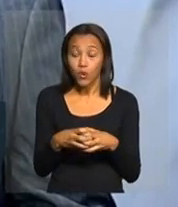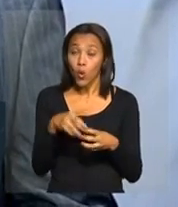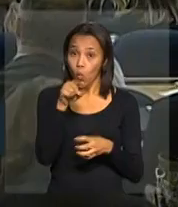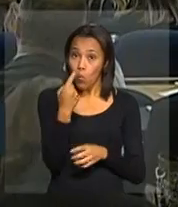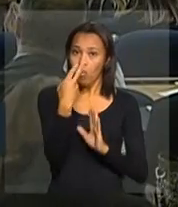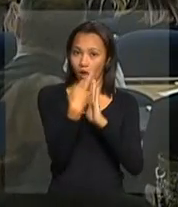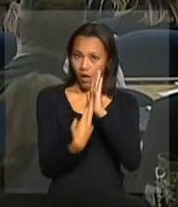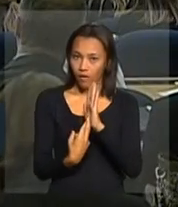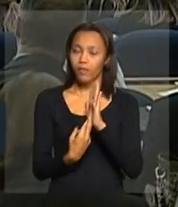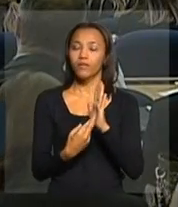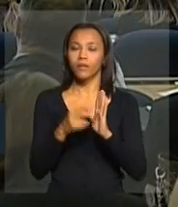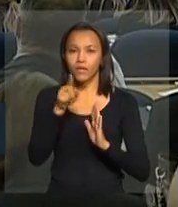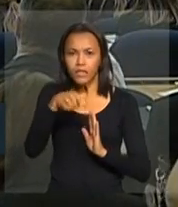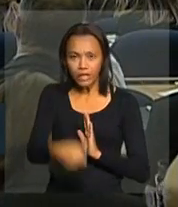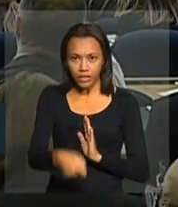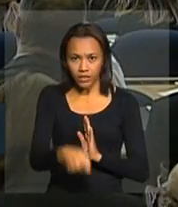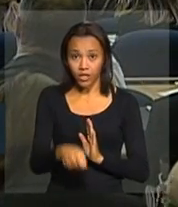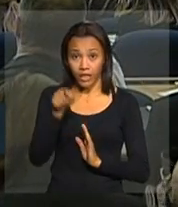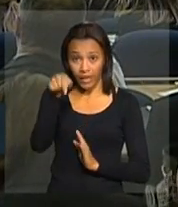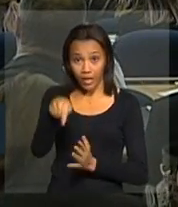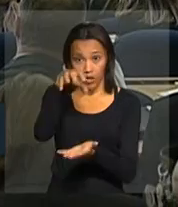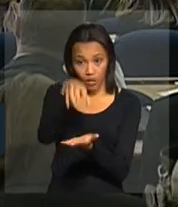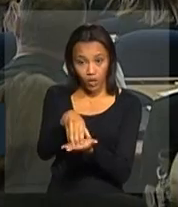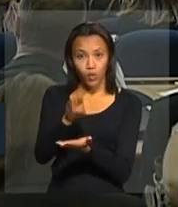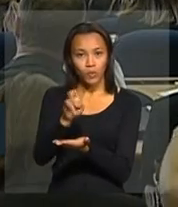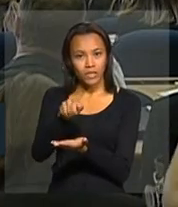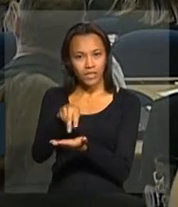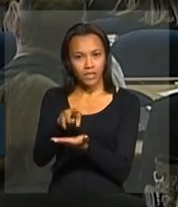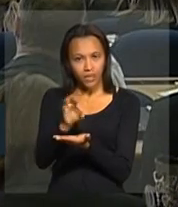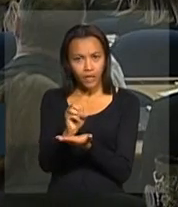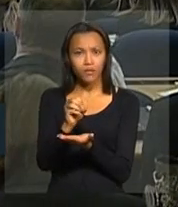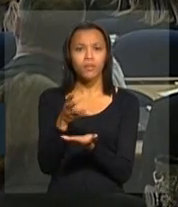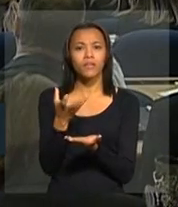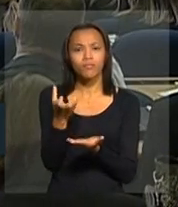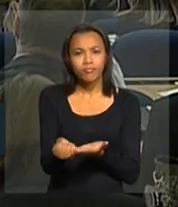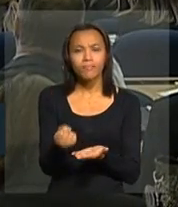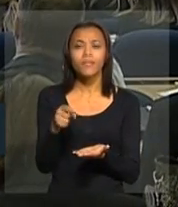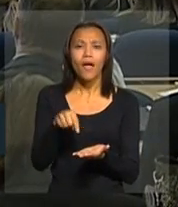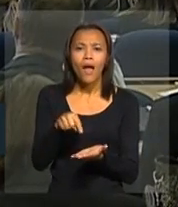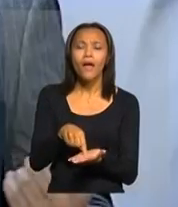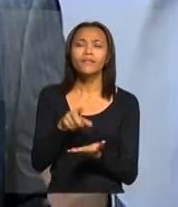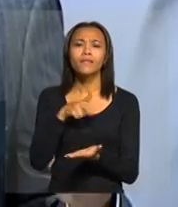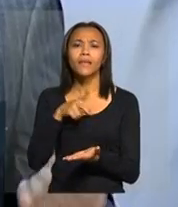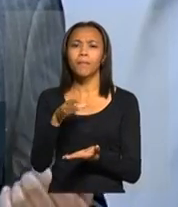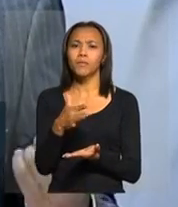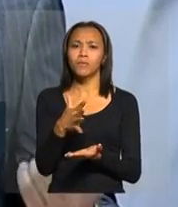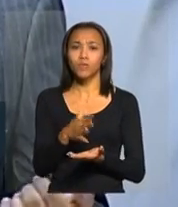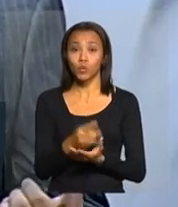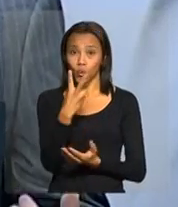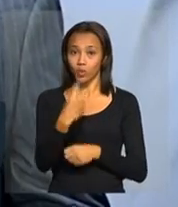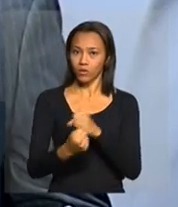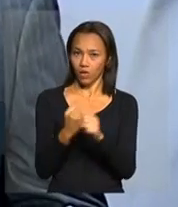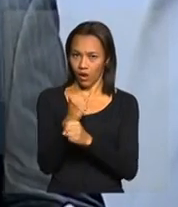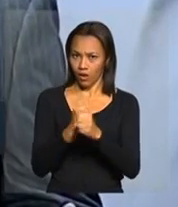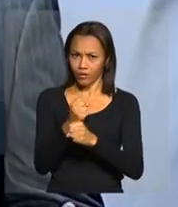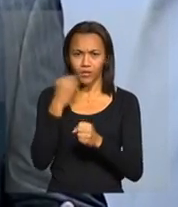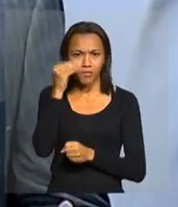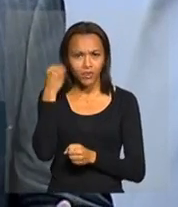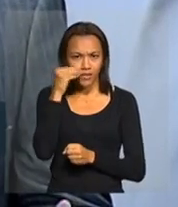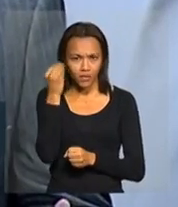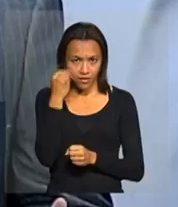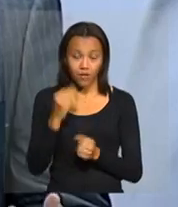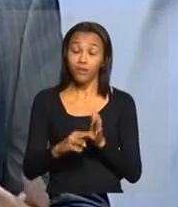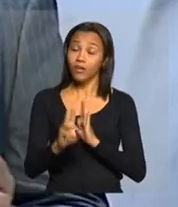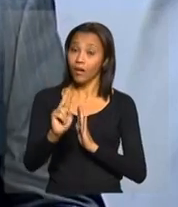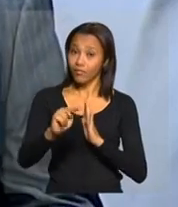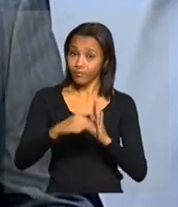critérios exigidos é que o centro que venha se candidatar a ser um centro tutor, ele tenha pelo menos 2 anos de experiência de realização